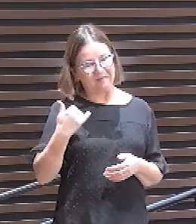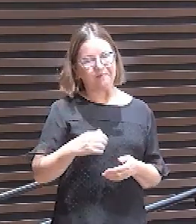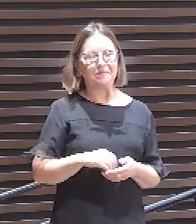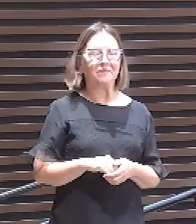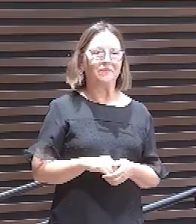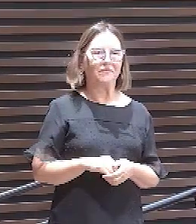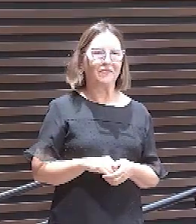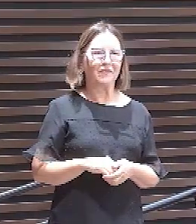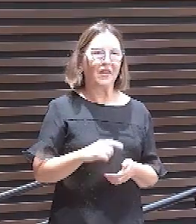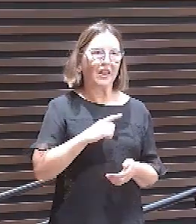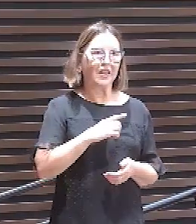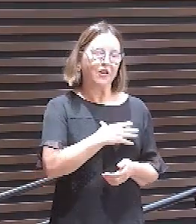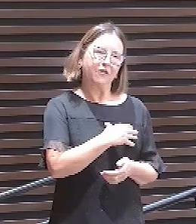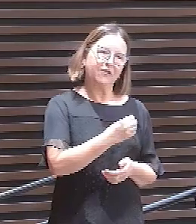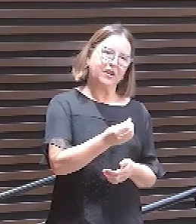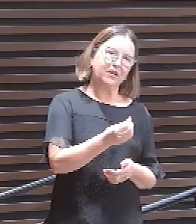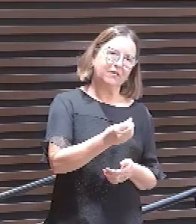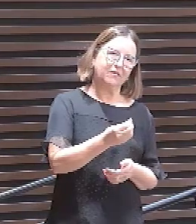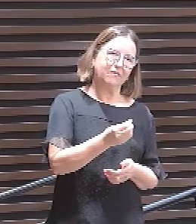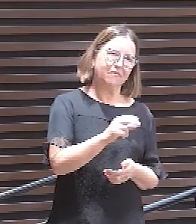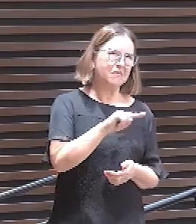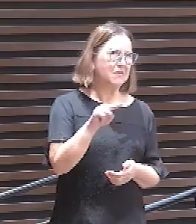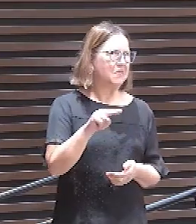e gerou um filho tal.